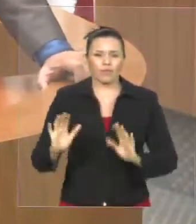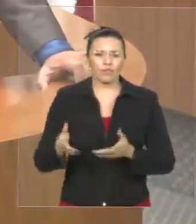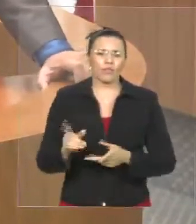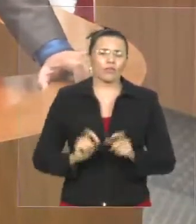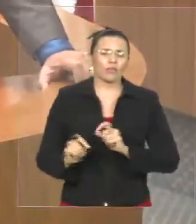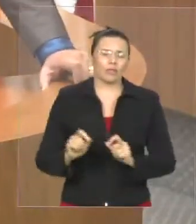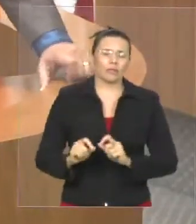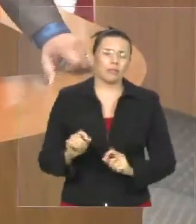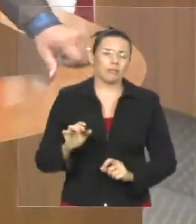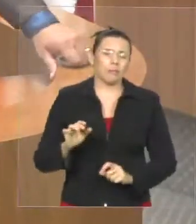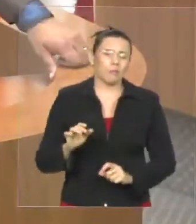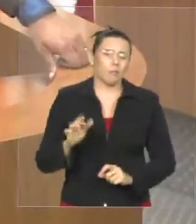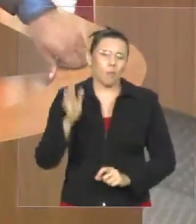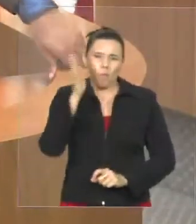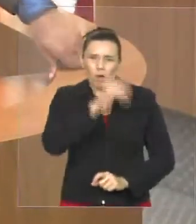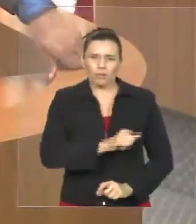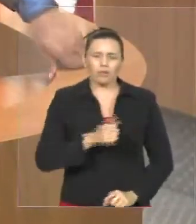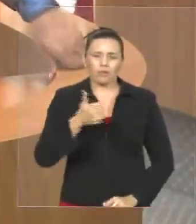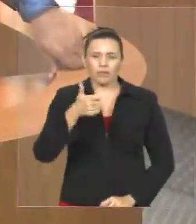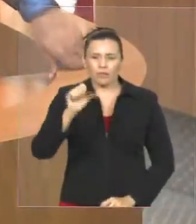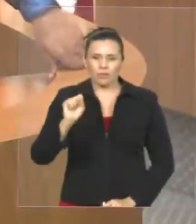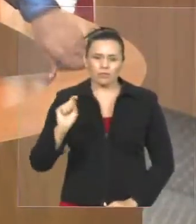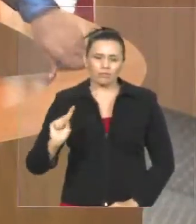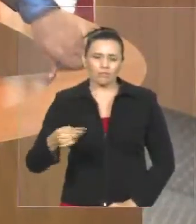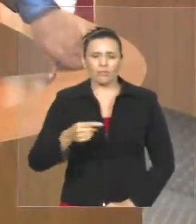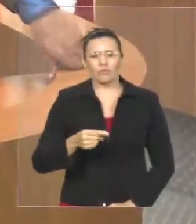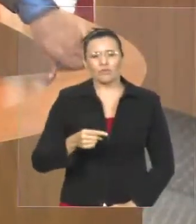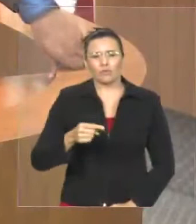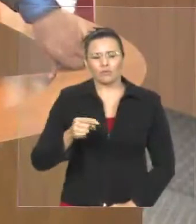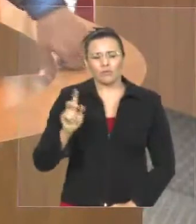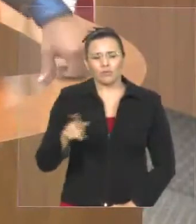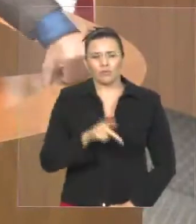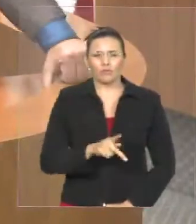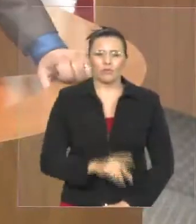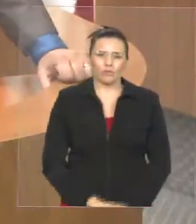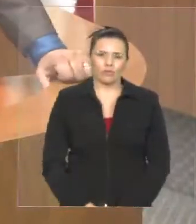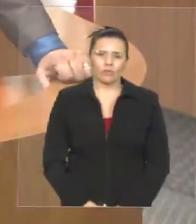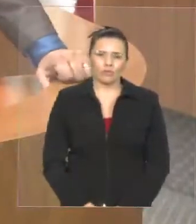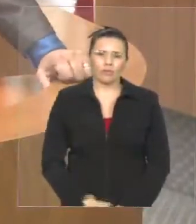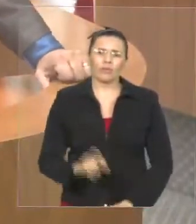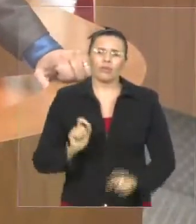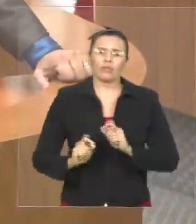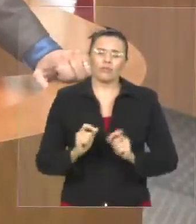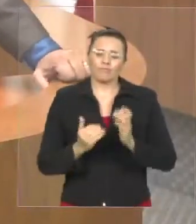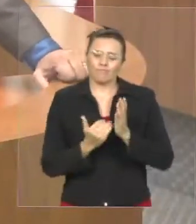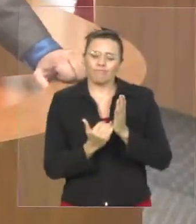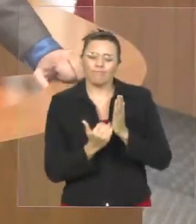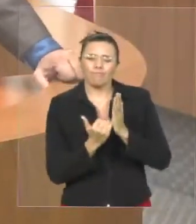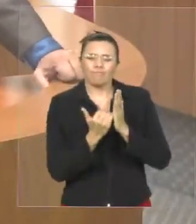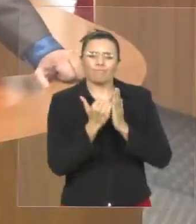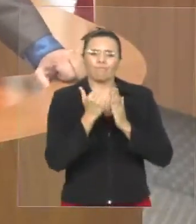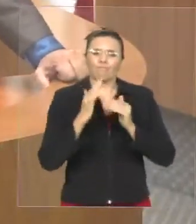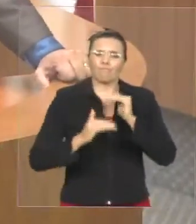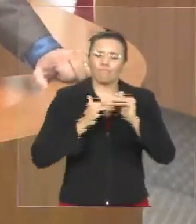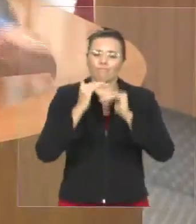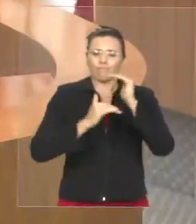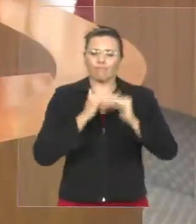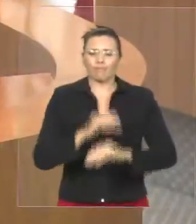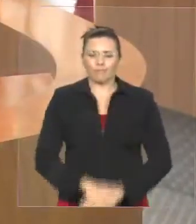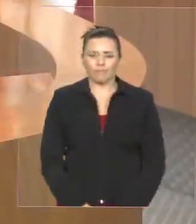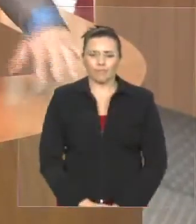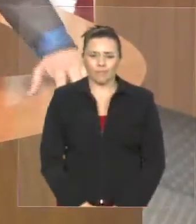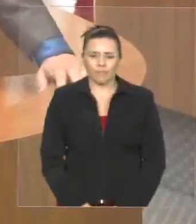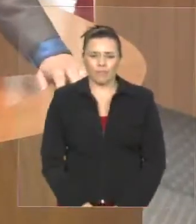professores. E essas progressões dão impacto em torno de 500 a 600 reais para cada